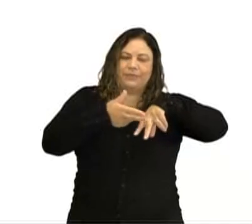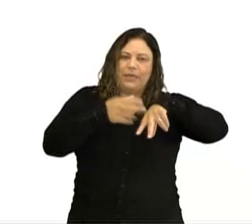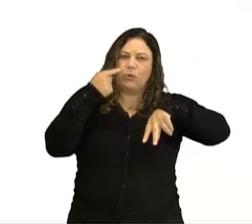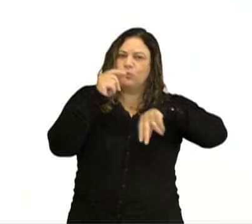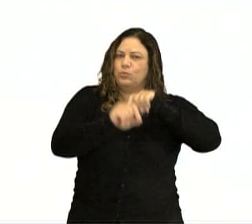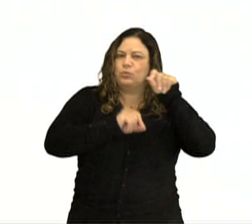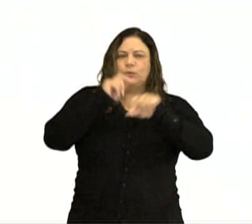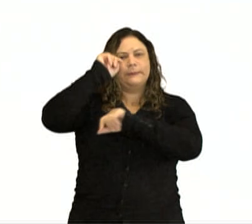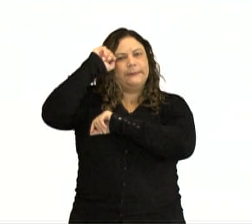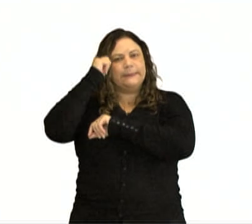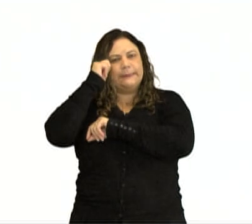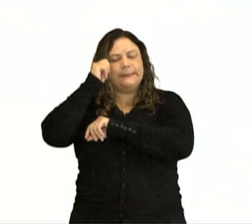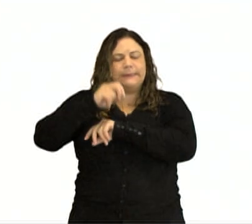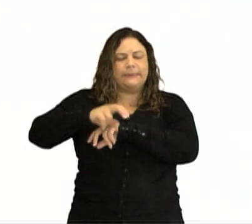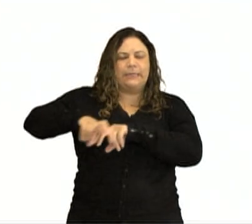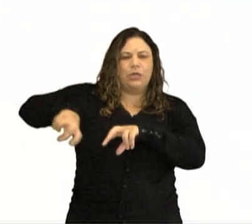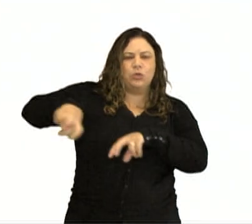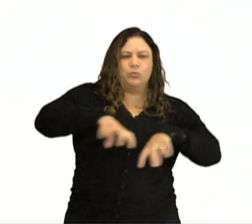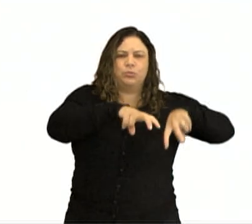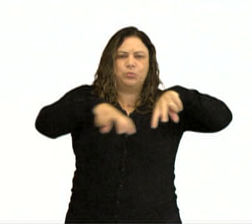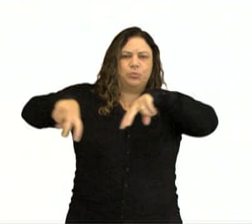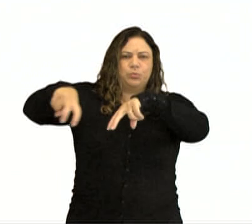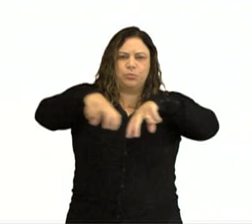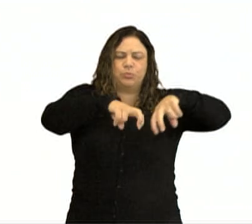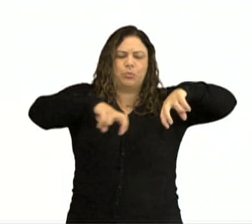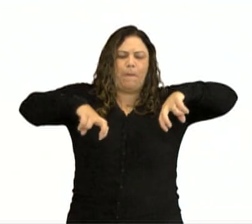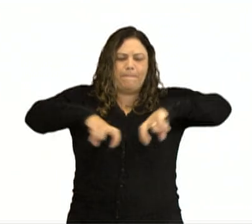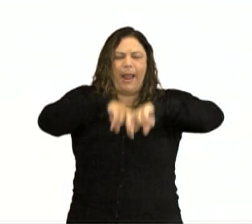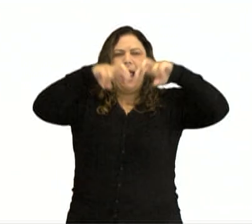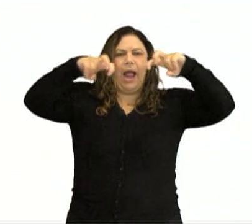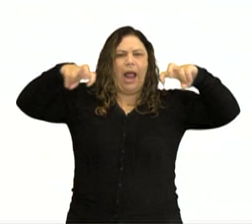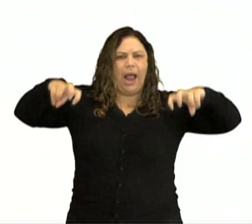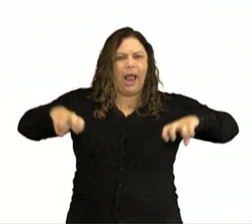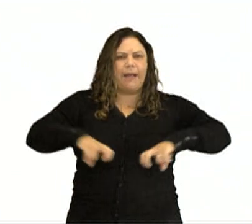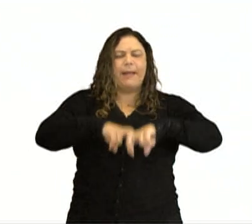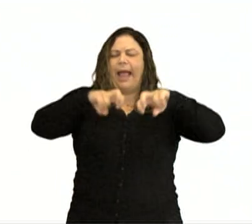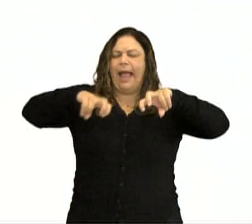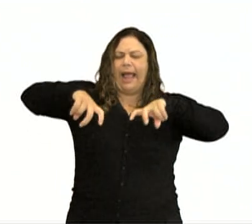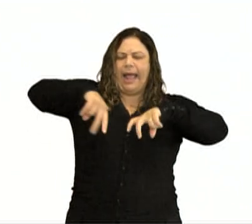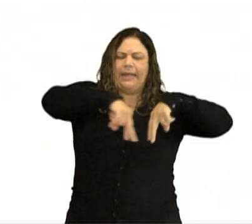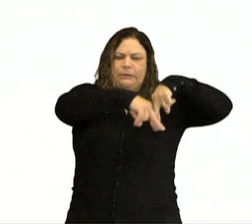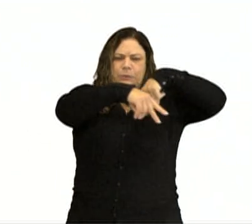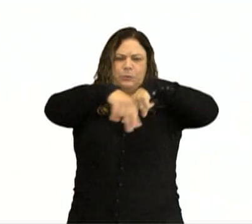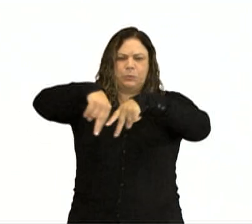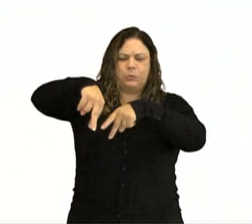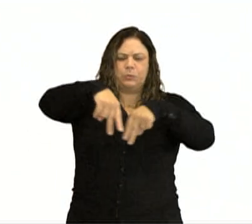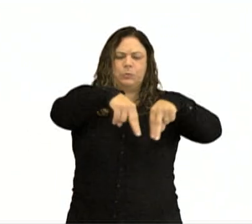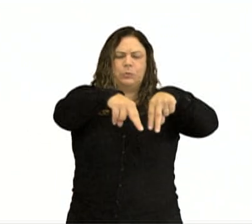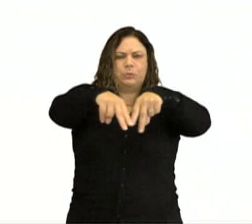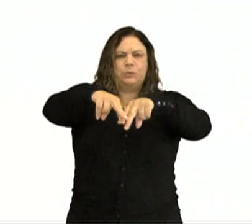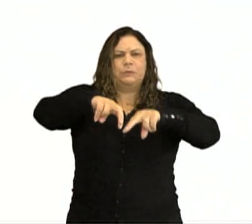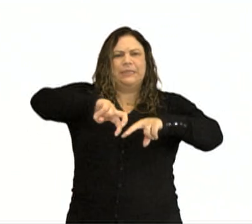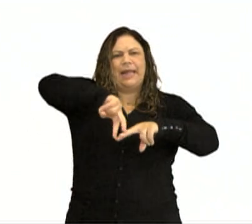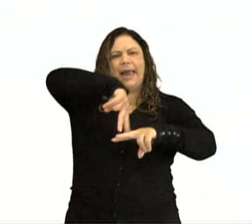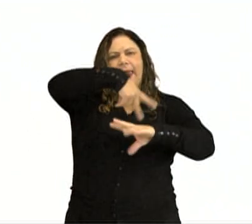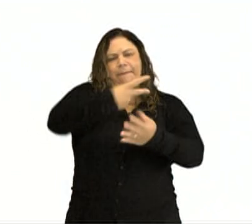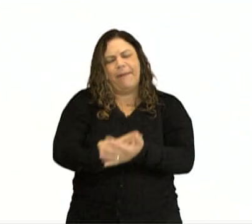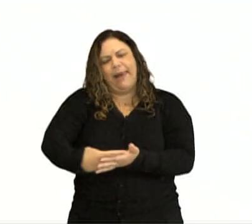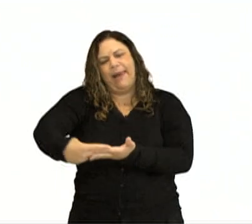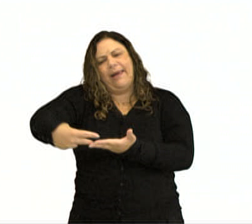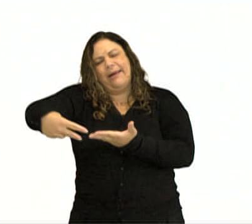corriam, pulavam, chocavam-se, embaralhavam-se, caíam,